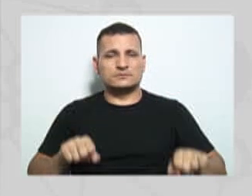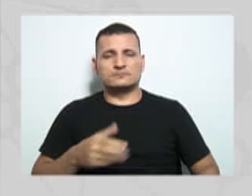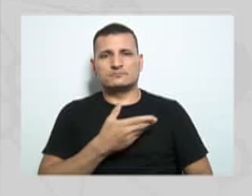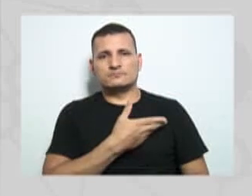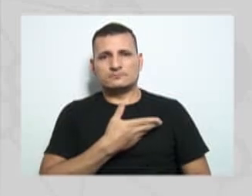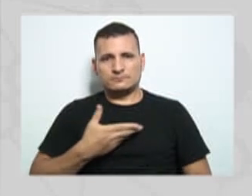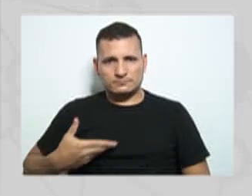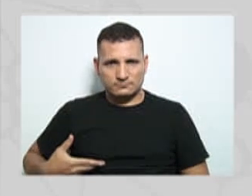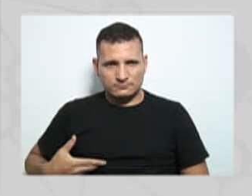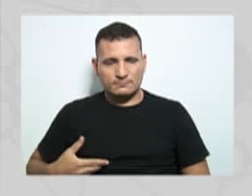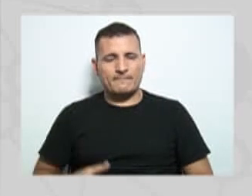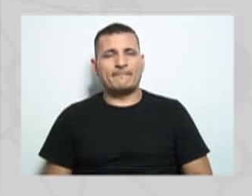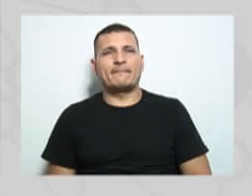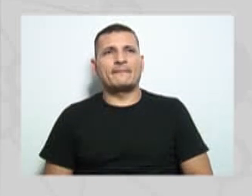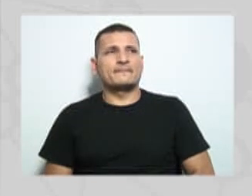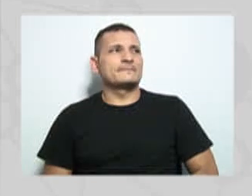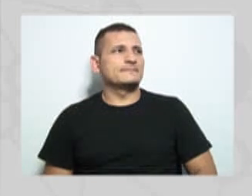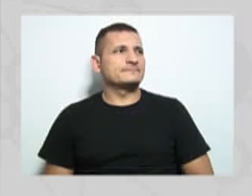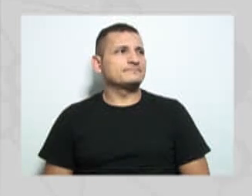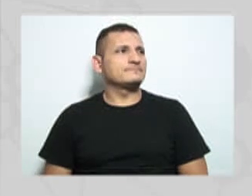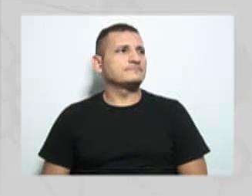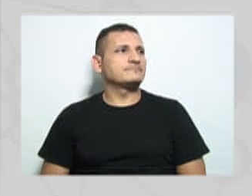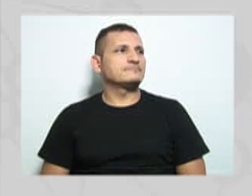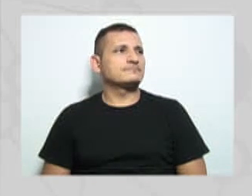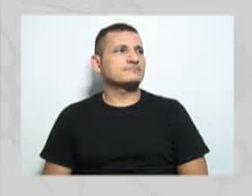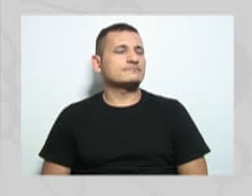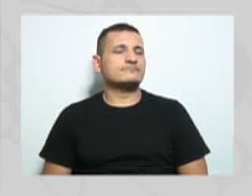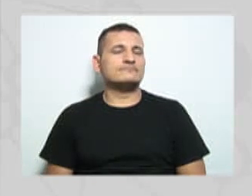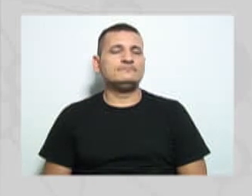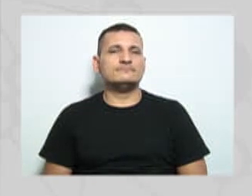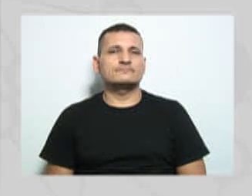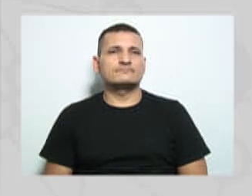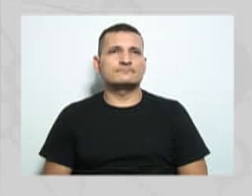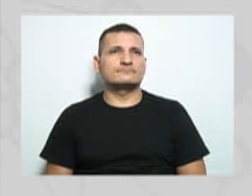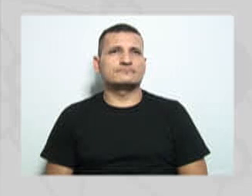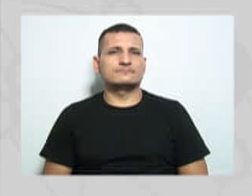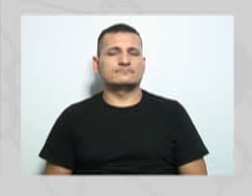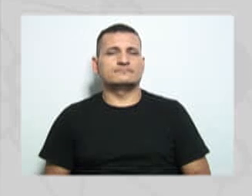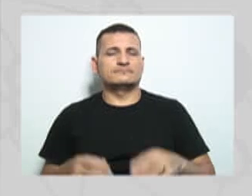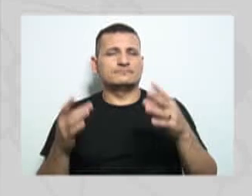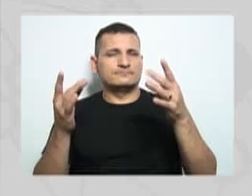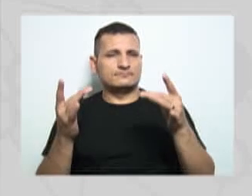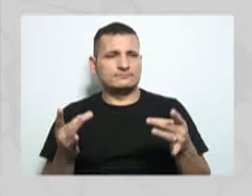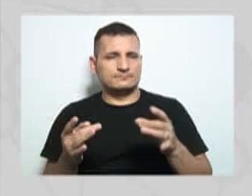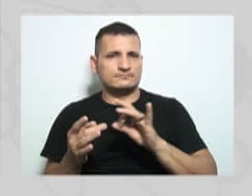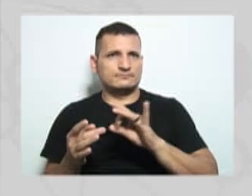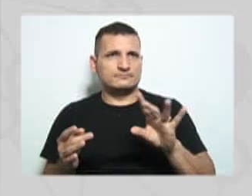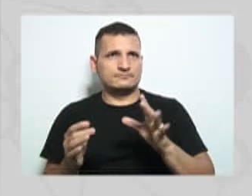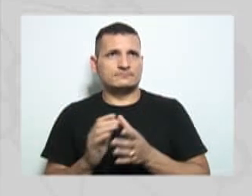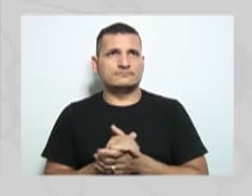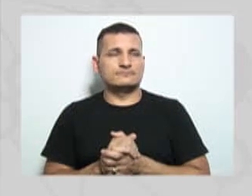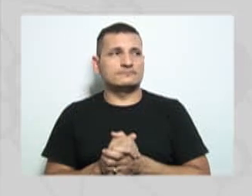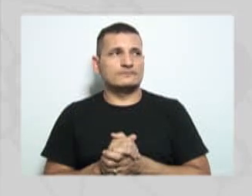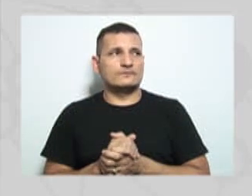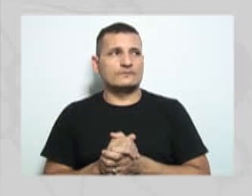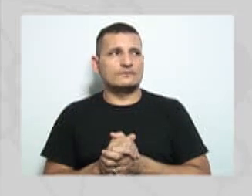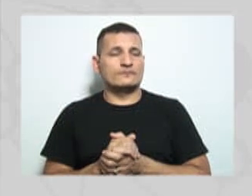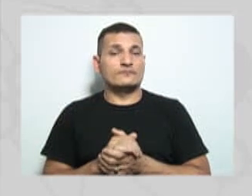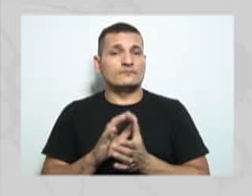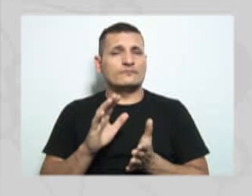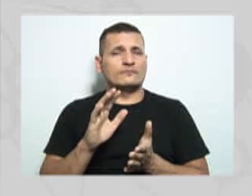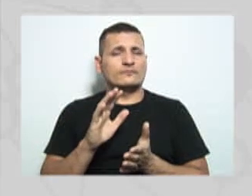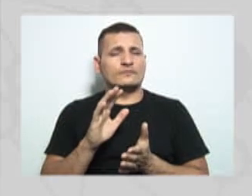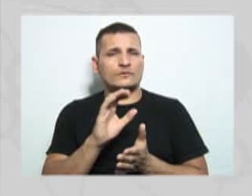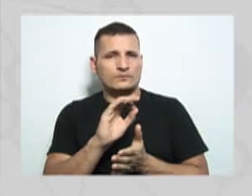Correto? Alguma coisa a acrescentar, professora Fernanda? Só um detalhe nessa questão das particularidades de contribuição das